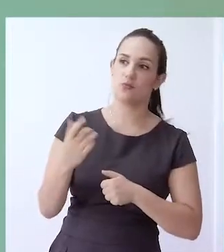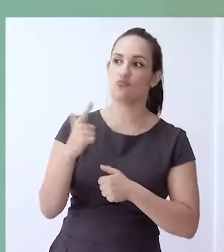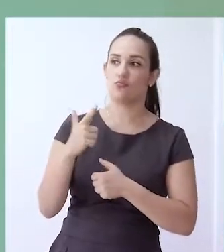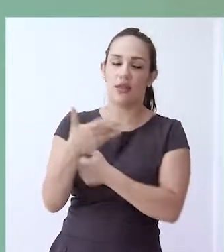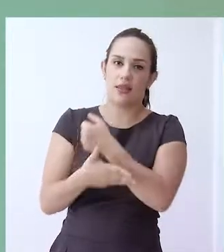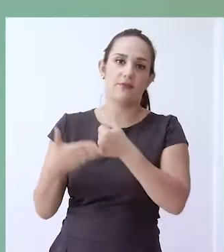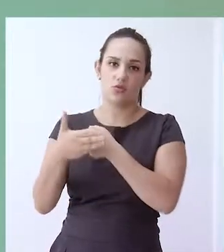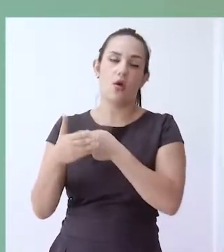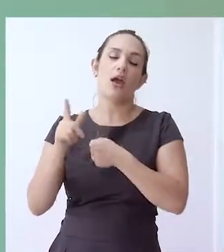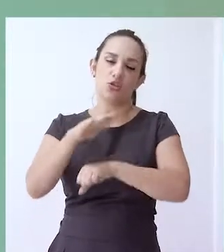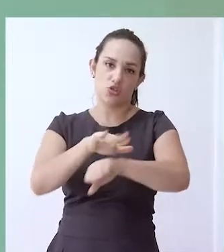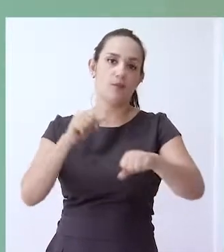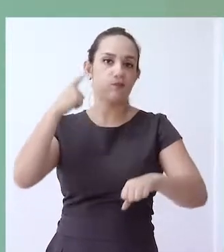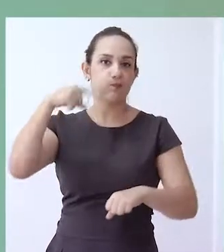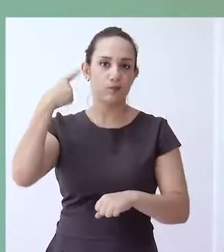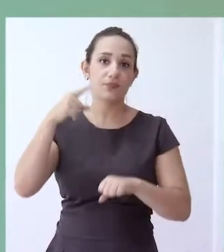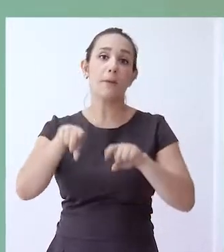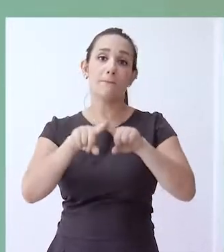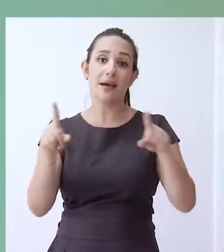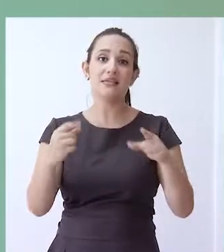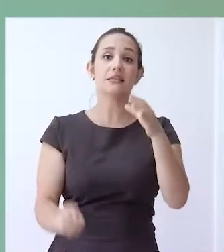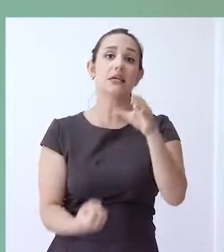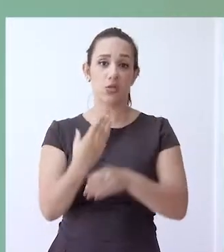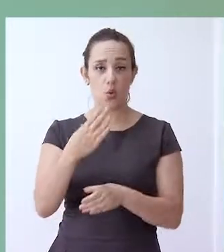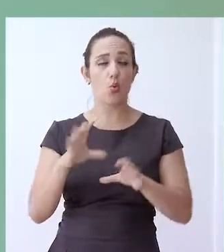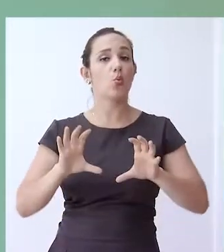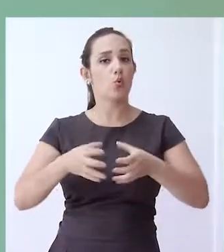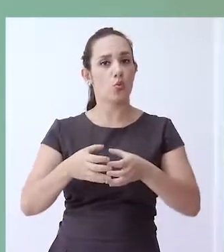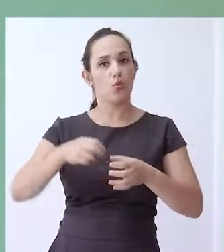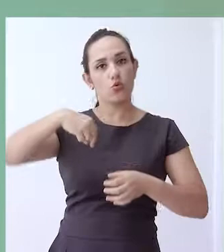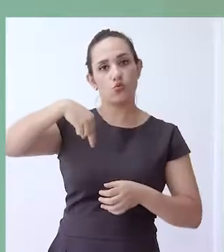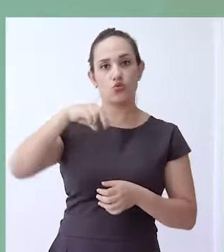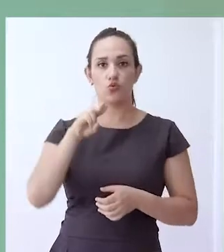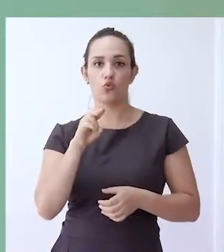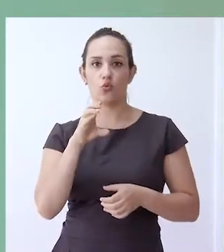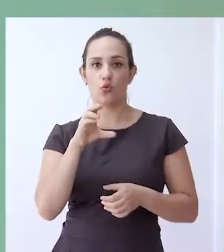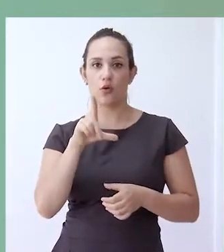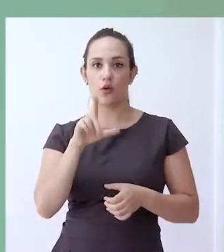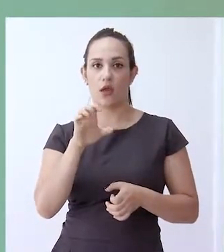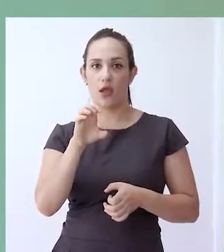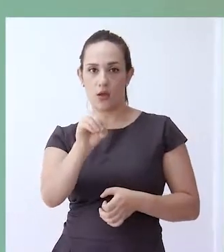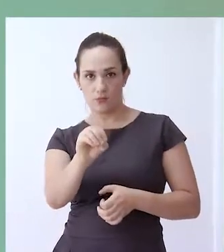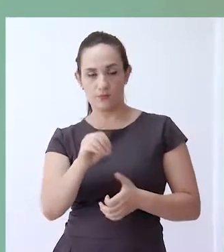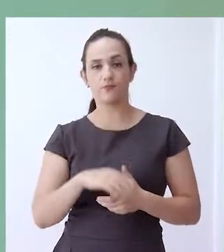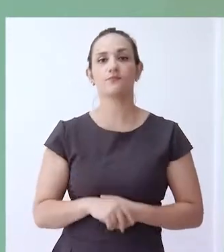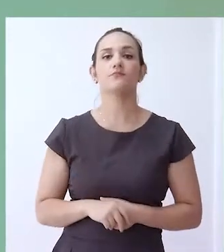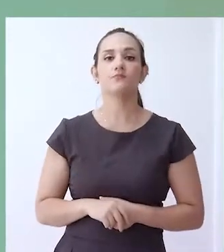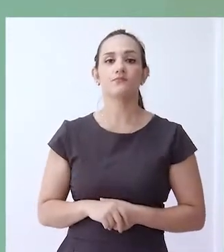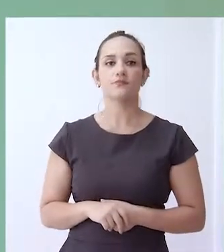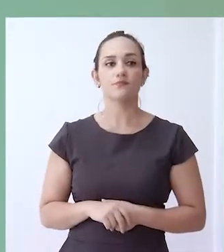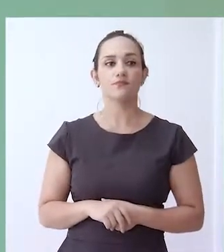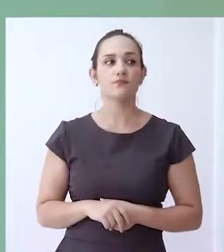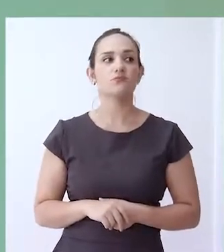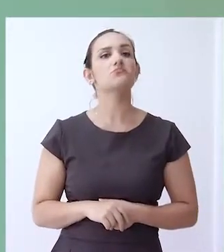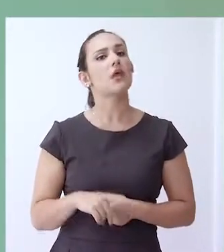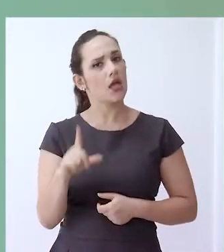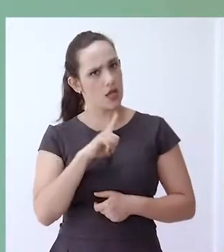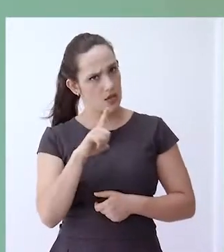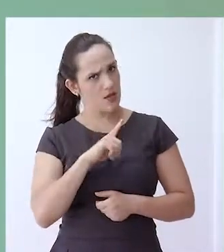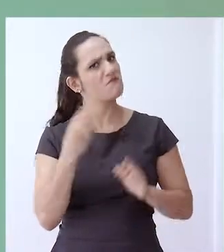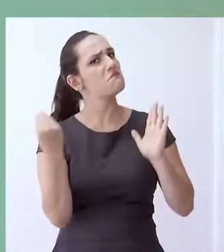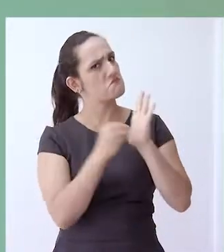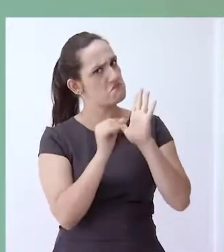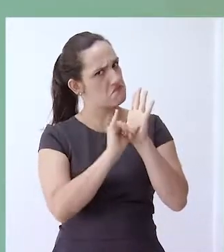um núcleo. E esse núcleo foi criado agora em 23 de fevereiro deste ano, efetivado com